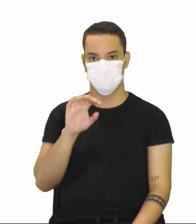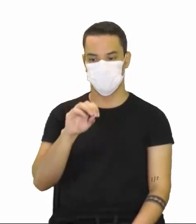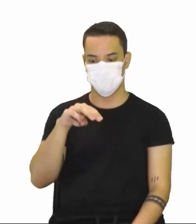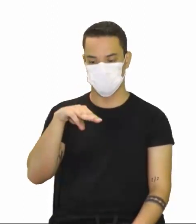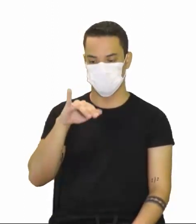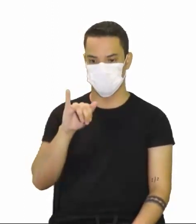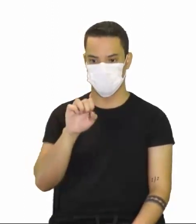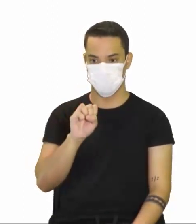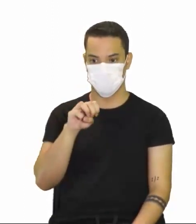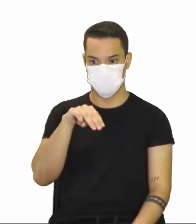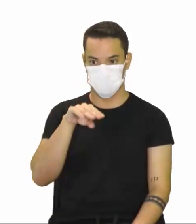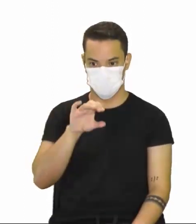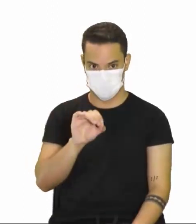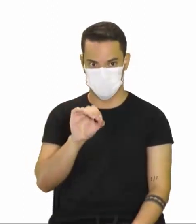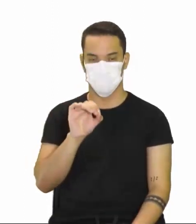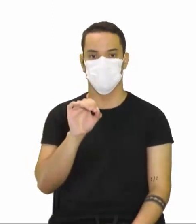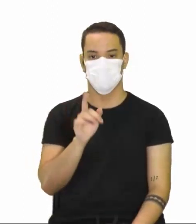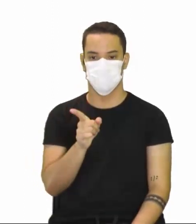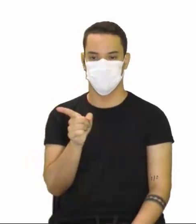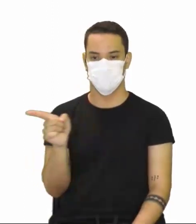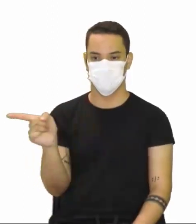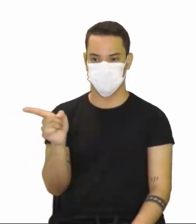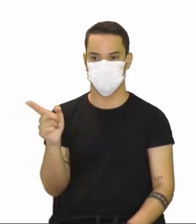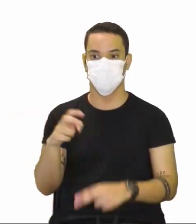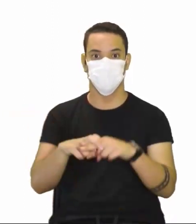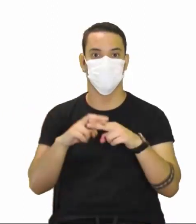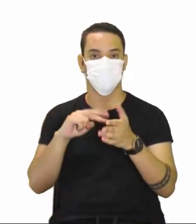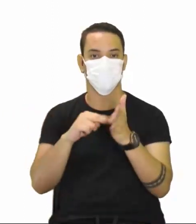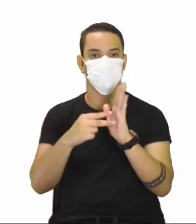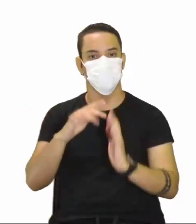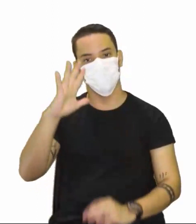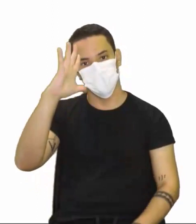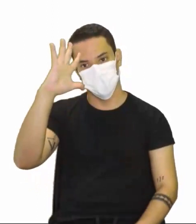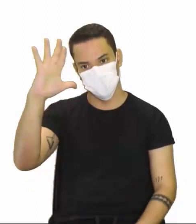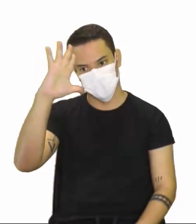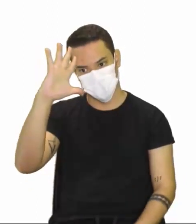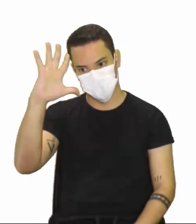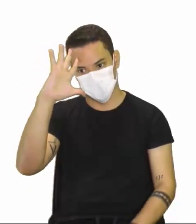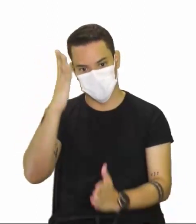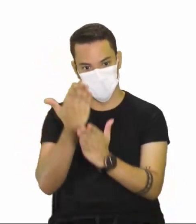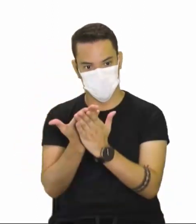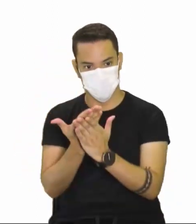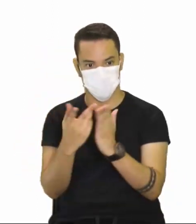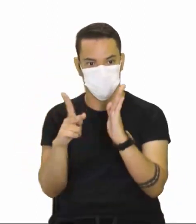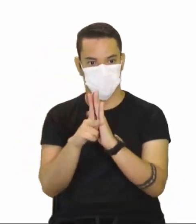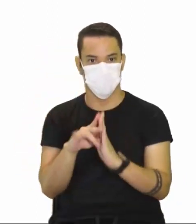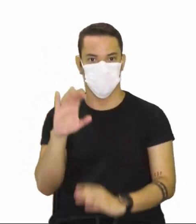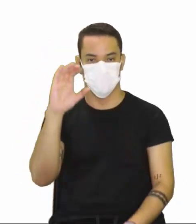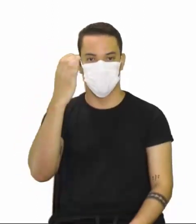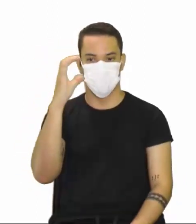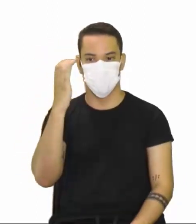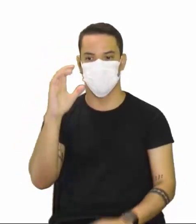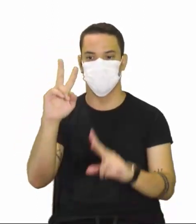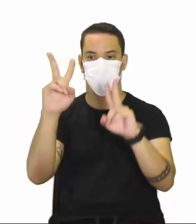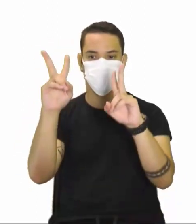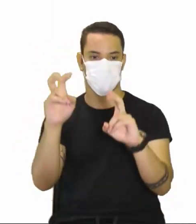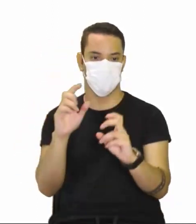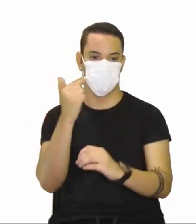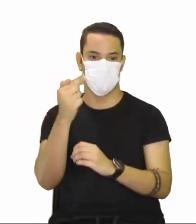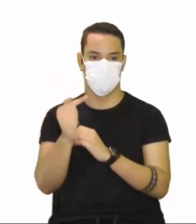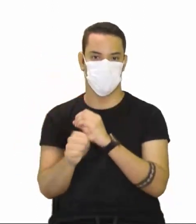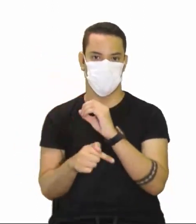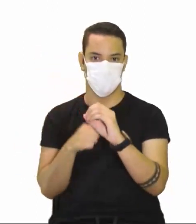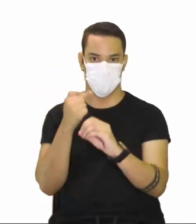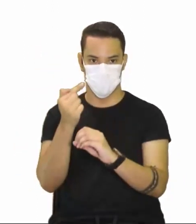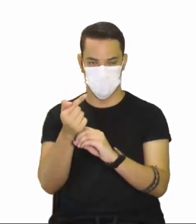atomismo, tá bom? E isso uma teoria estudada por esses cientistas sobre o